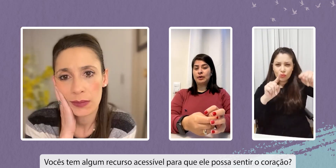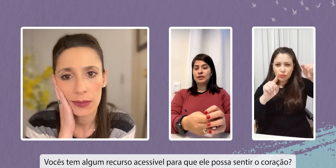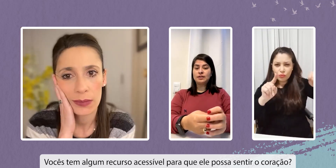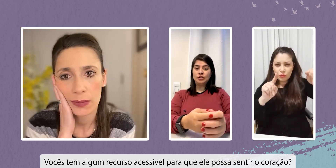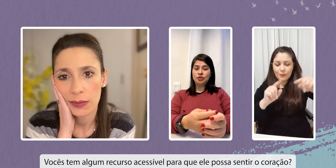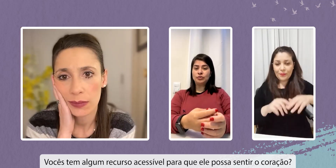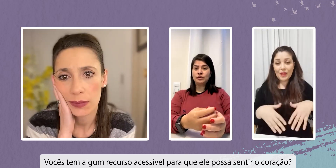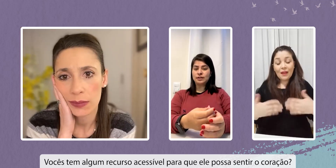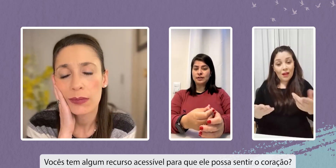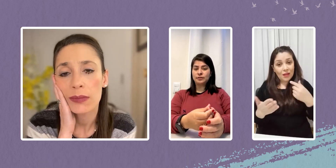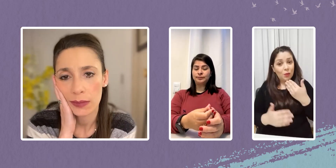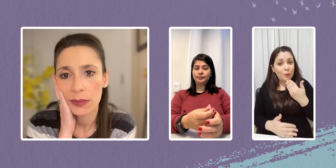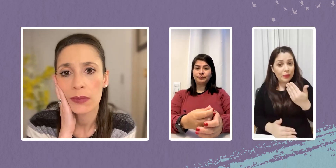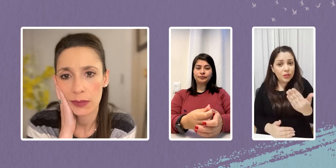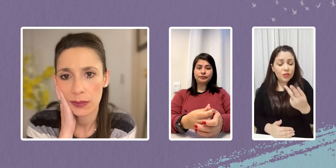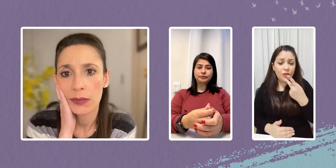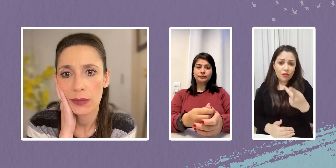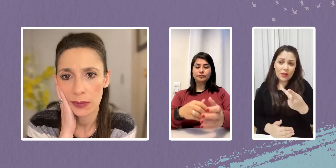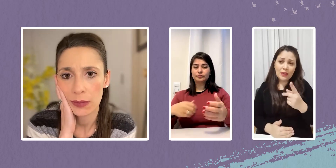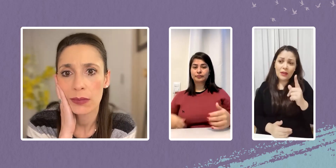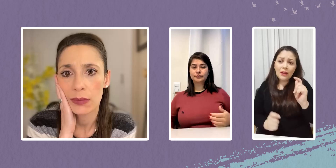ele possa sentir o coração?